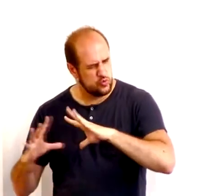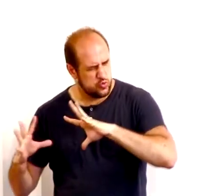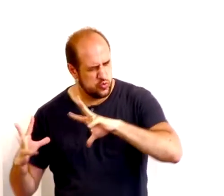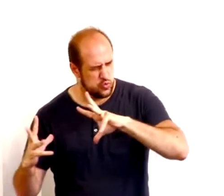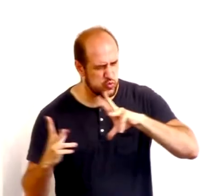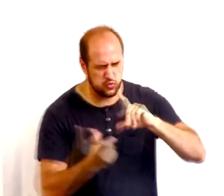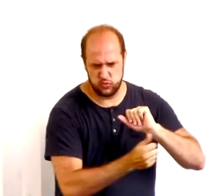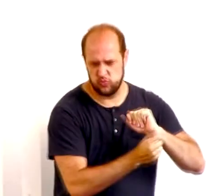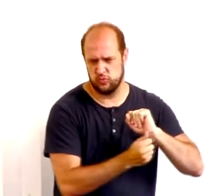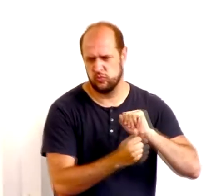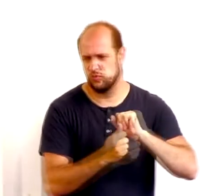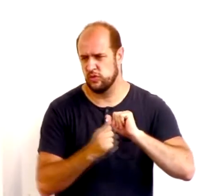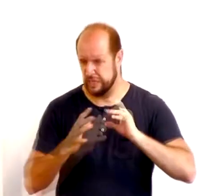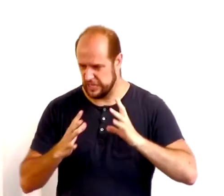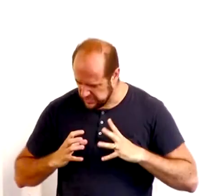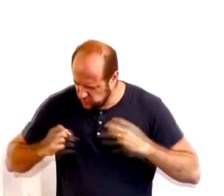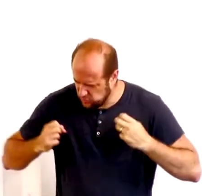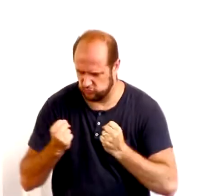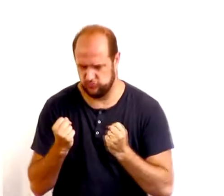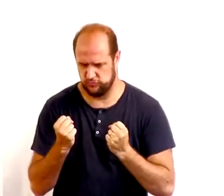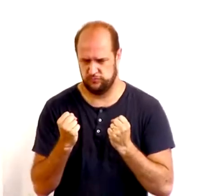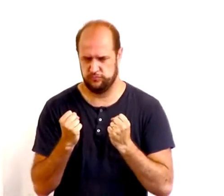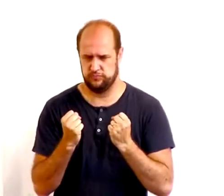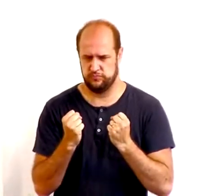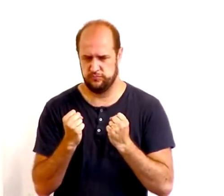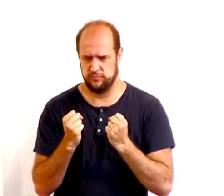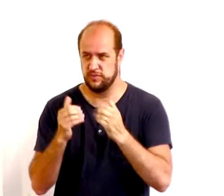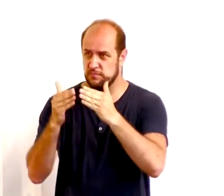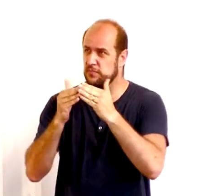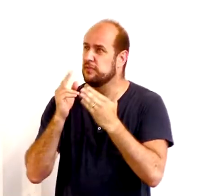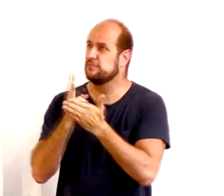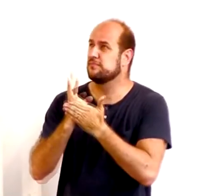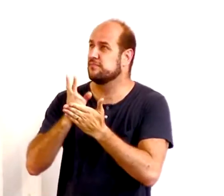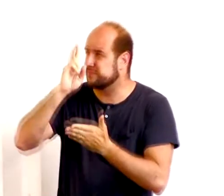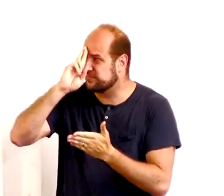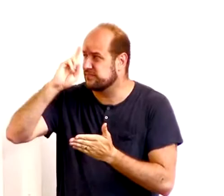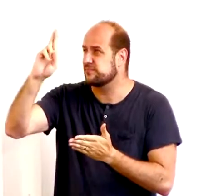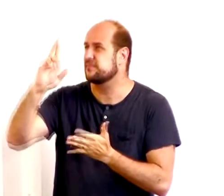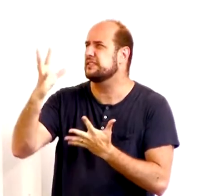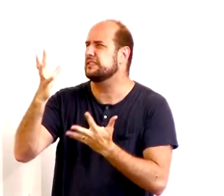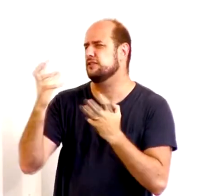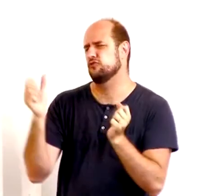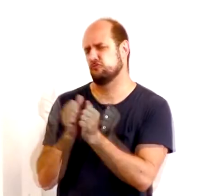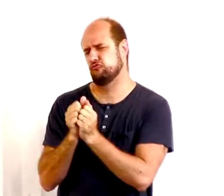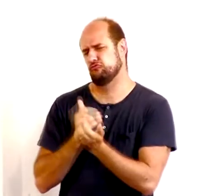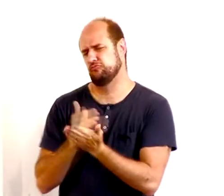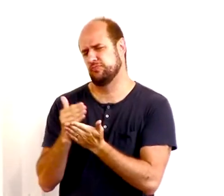em meu favor, Senhor, quando é que a gente começa?